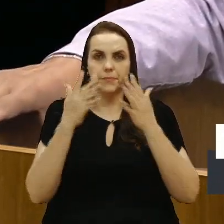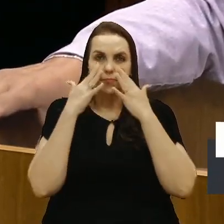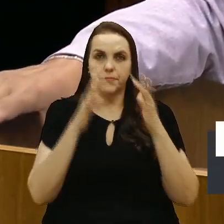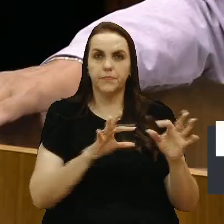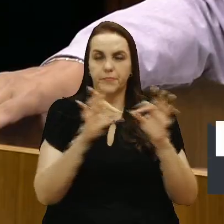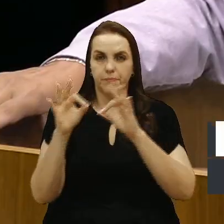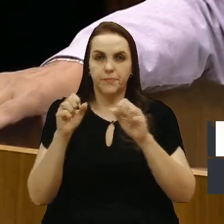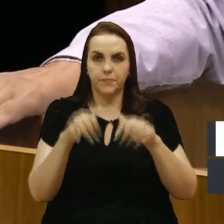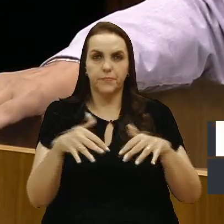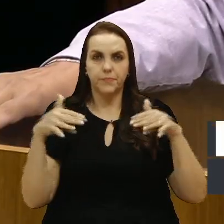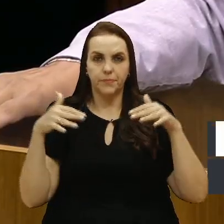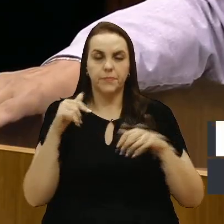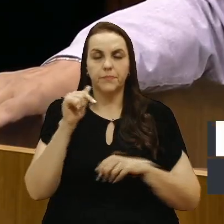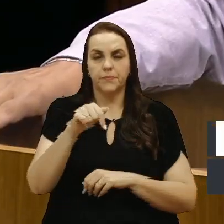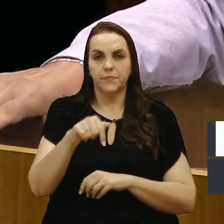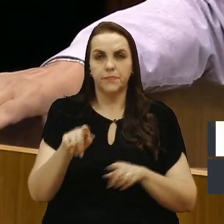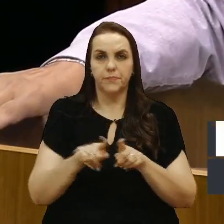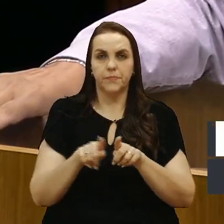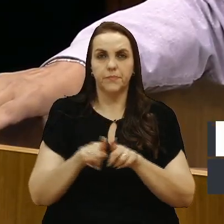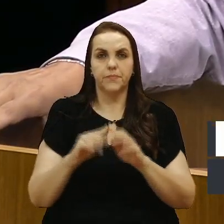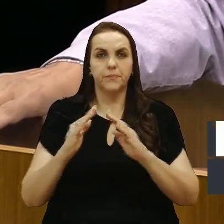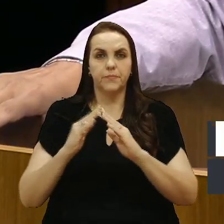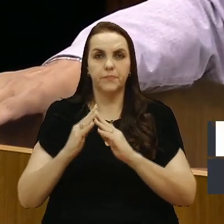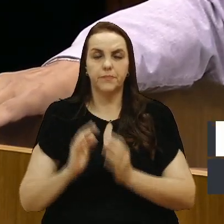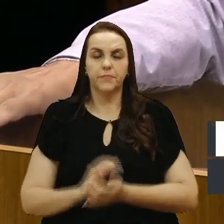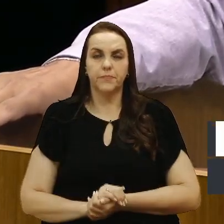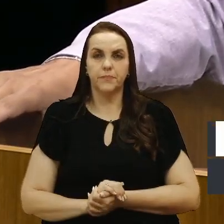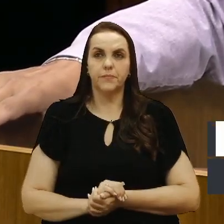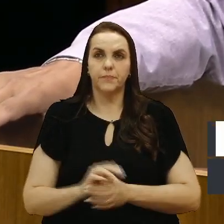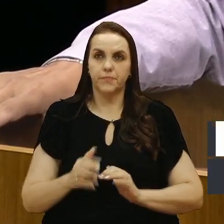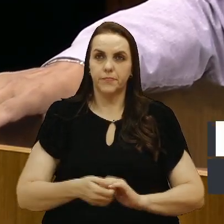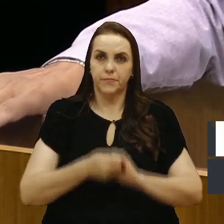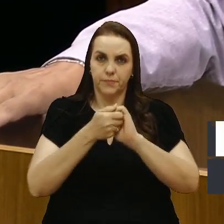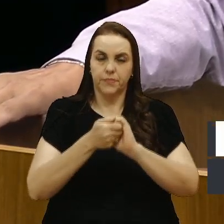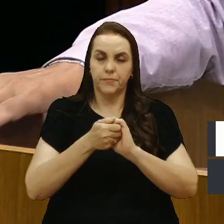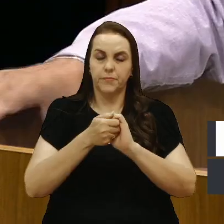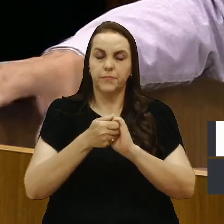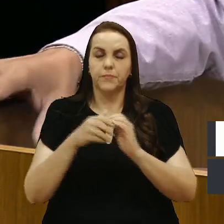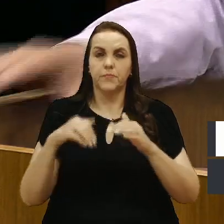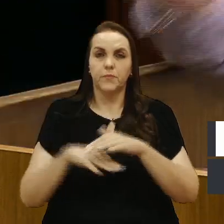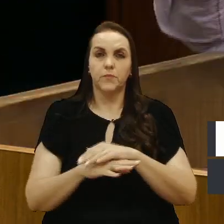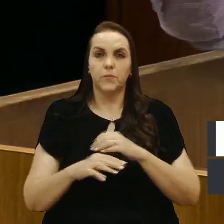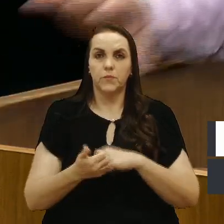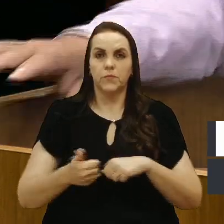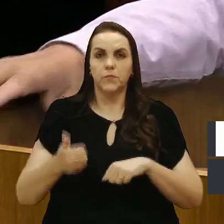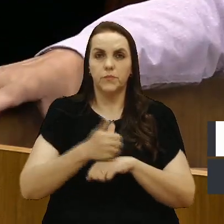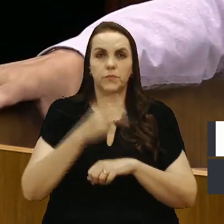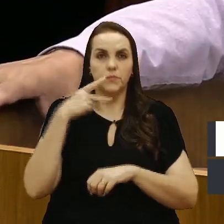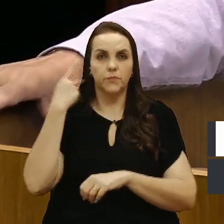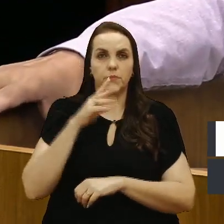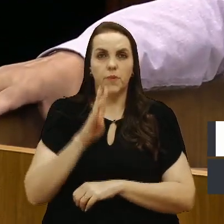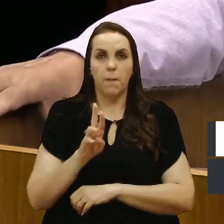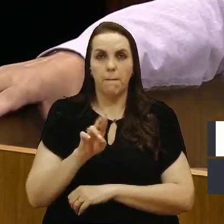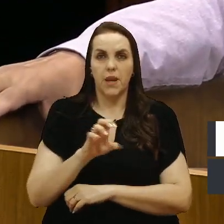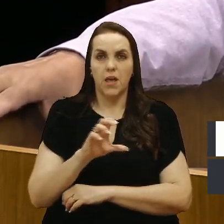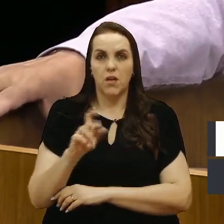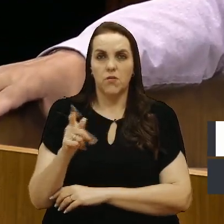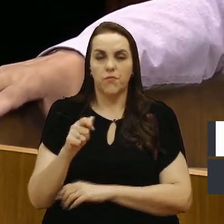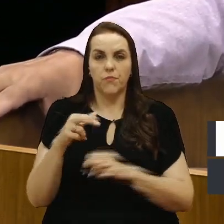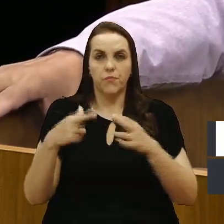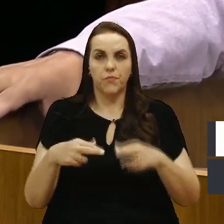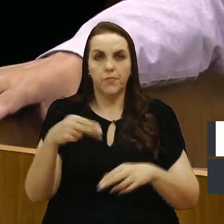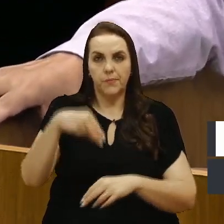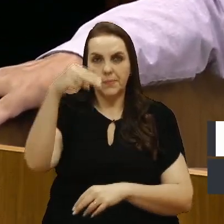assistem aqui de casa. Quero saudar aqui o nosso suplente vereador, o Brecha, da Zona Norte. Seja bem-vindo a esta casa,